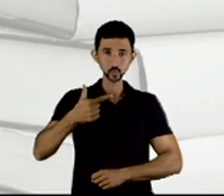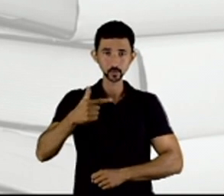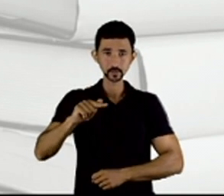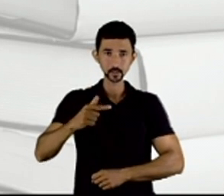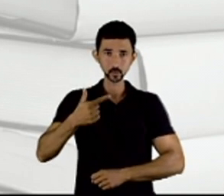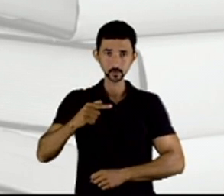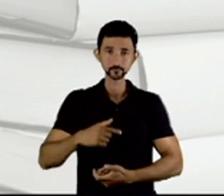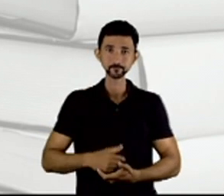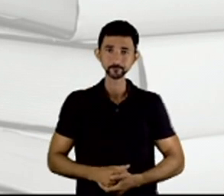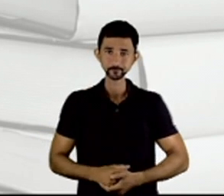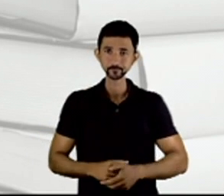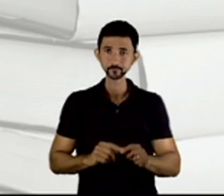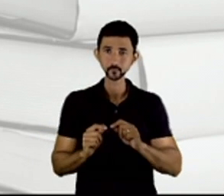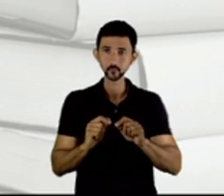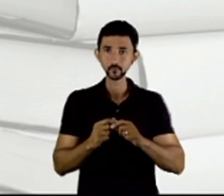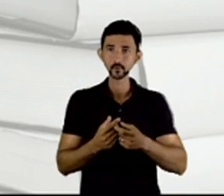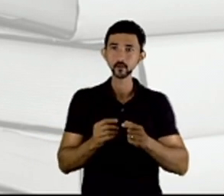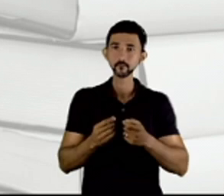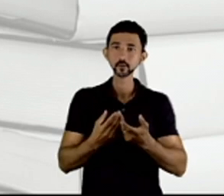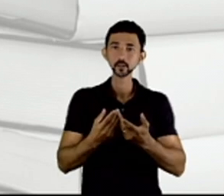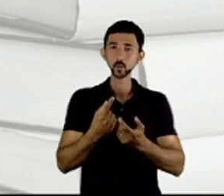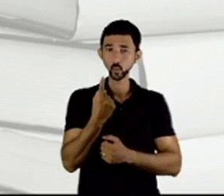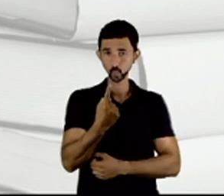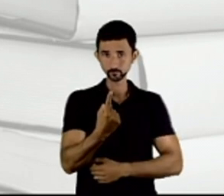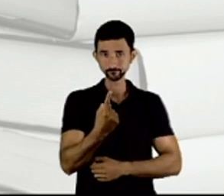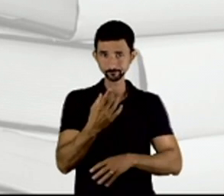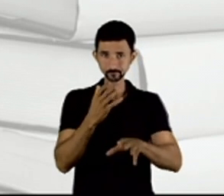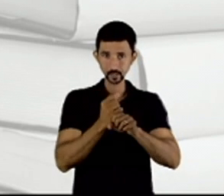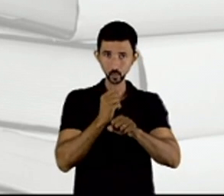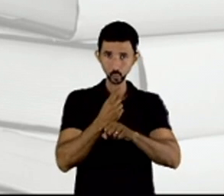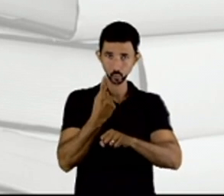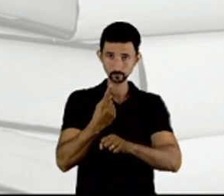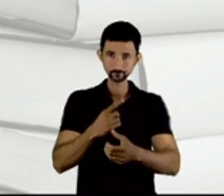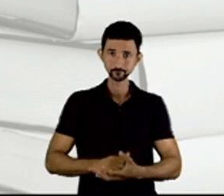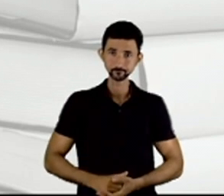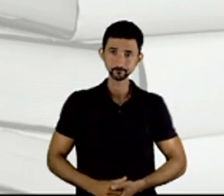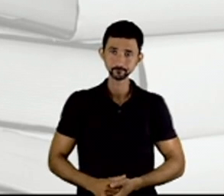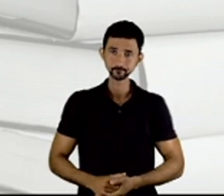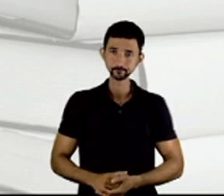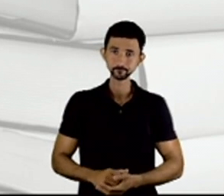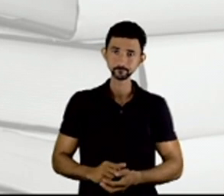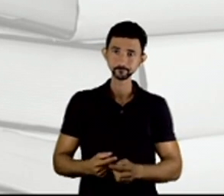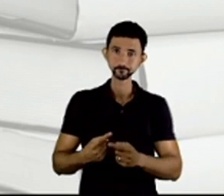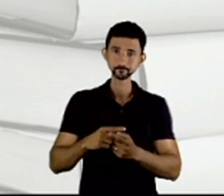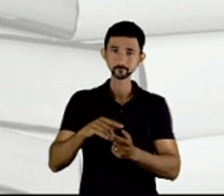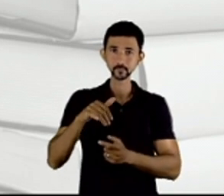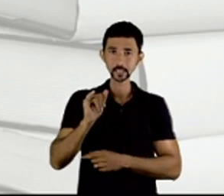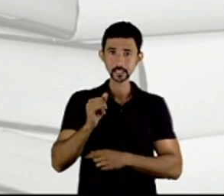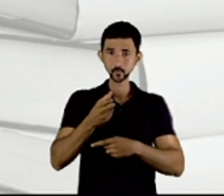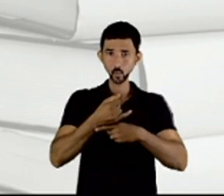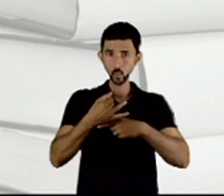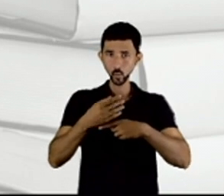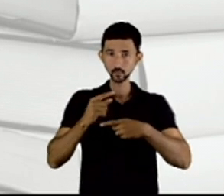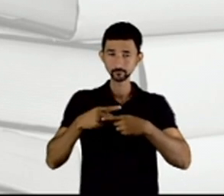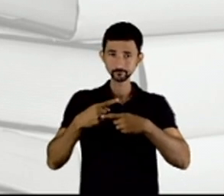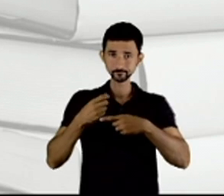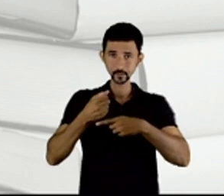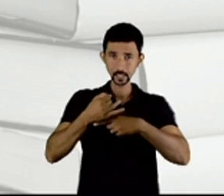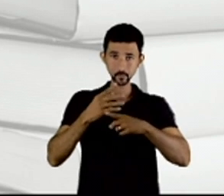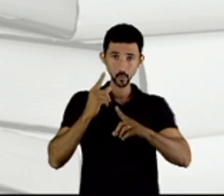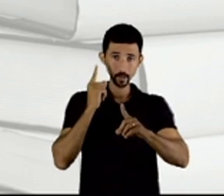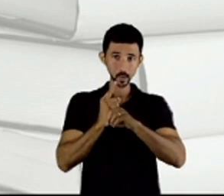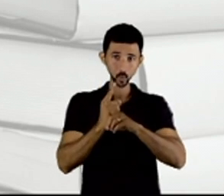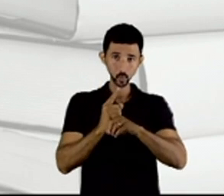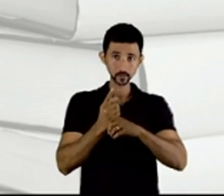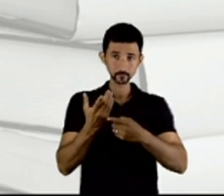3,2727. Nós vamos chamar isso de 1, certo? Em que y é a fração geratriz